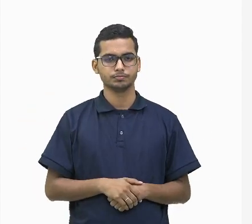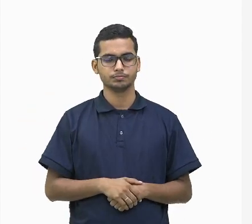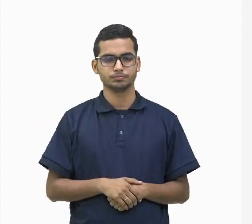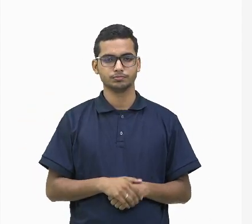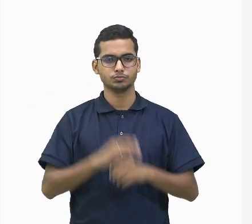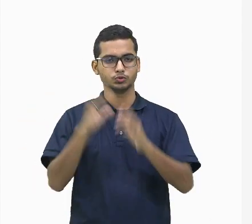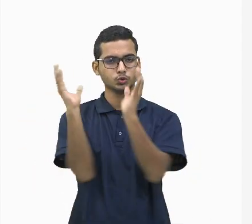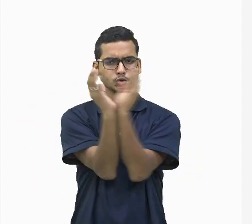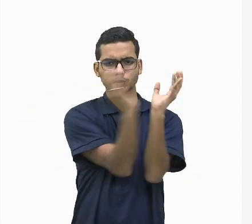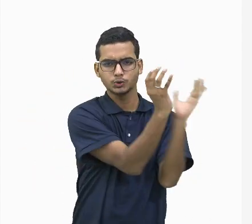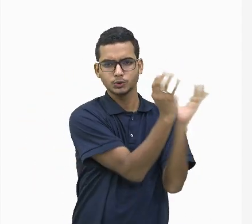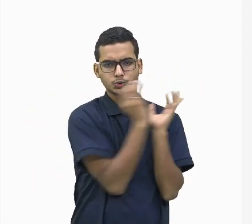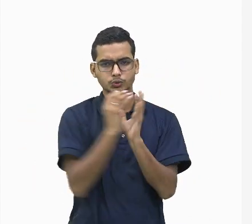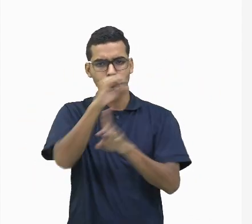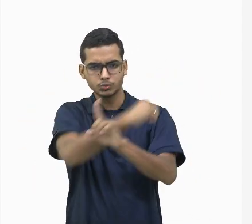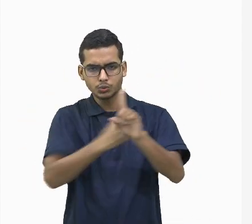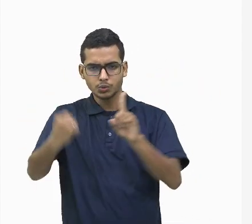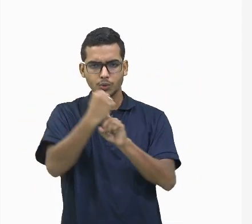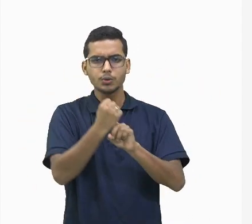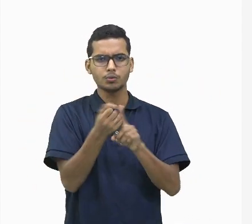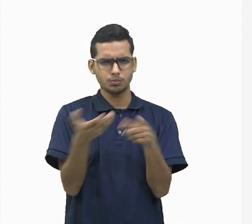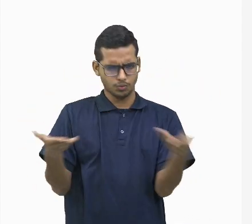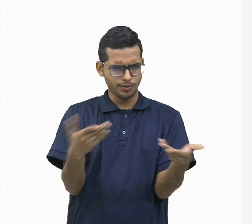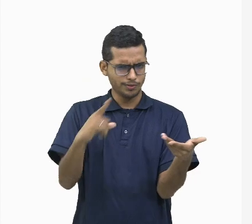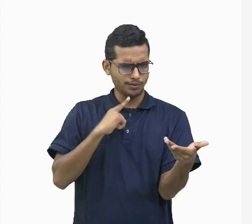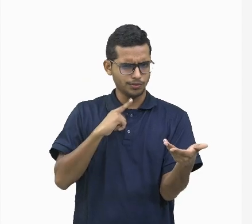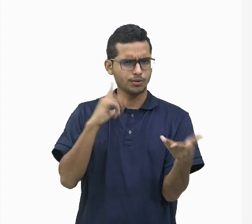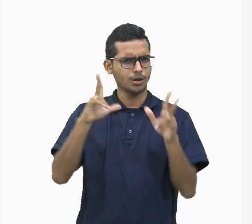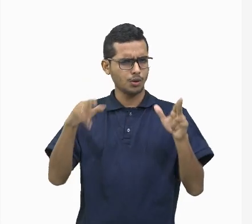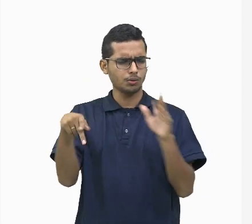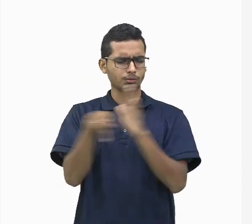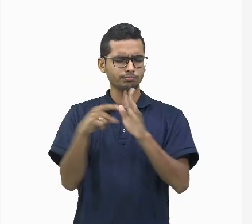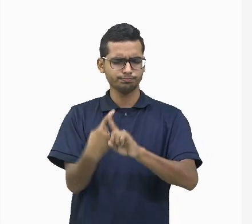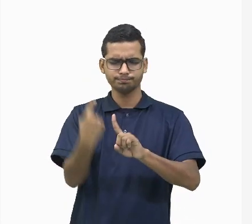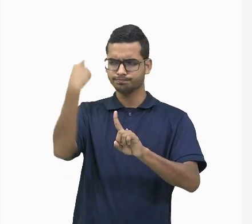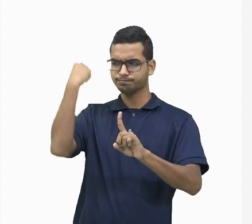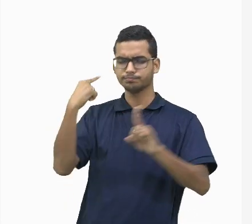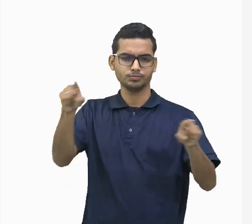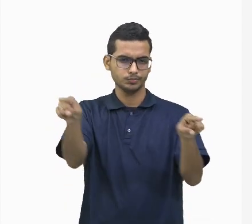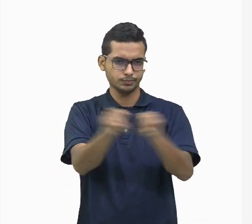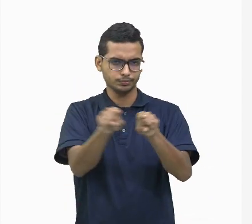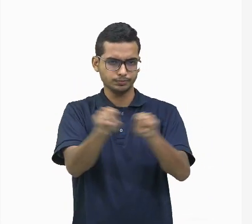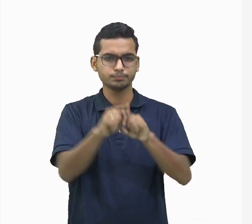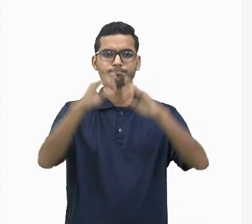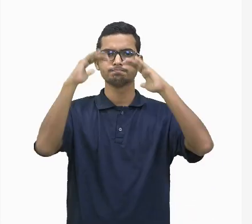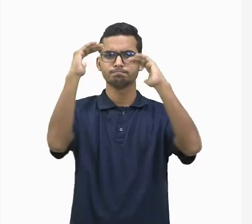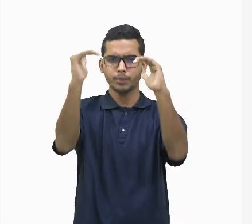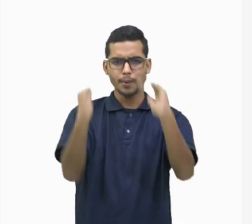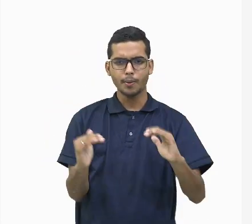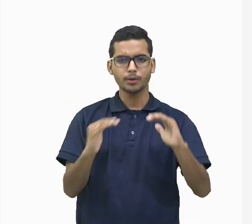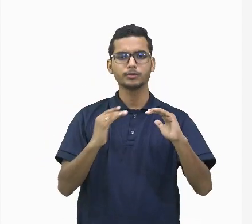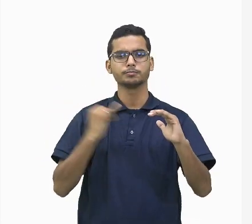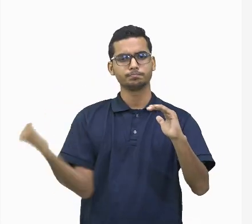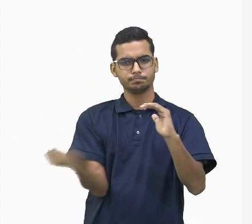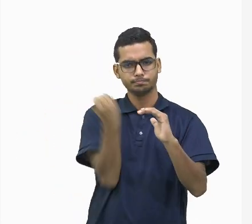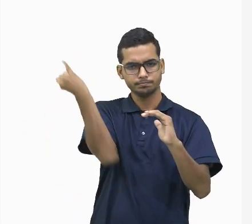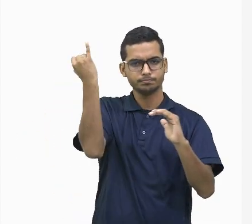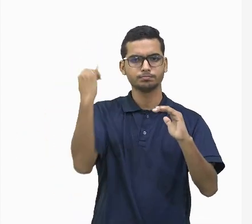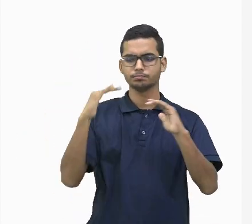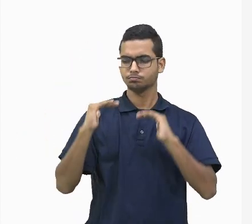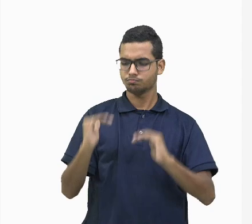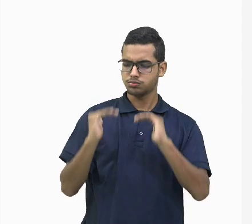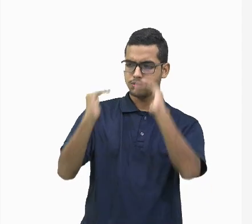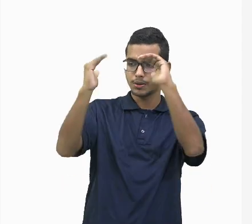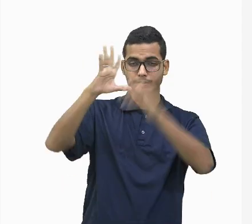nós temos hoje, por exemplo, é o que corresponde a essa estrutura hierárquica, ou seja, por grau de importância dentro